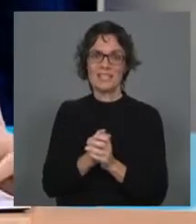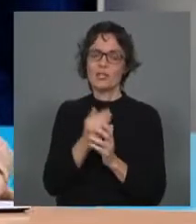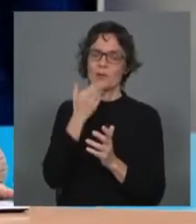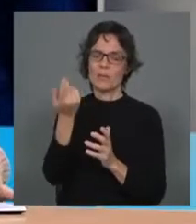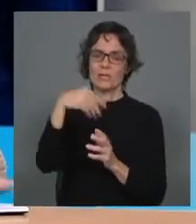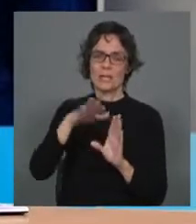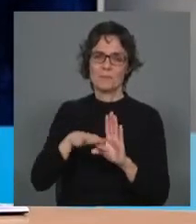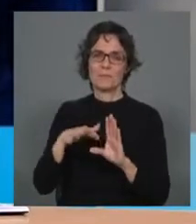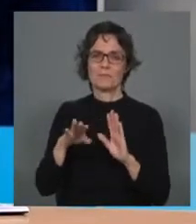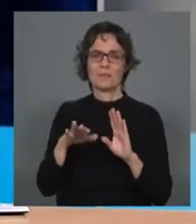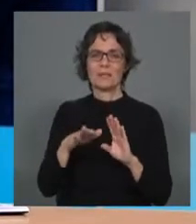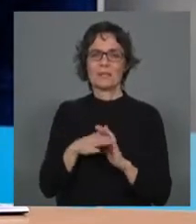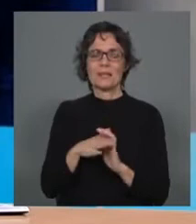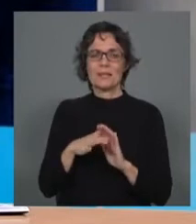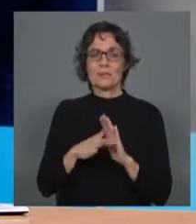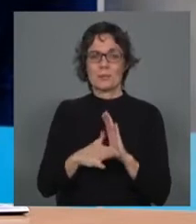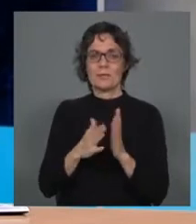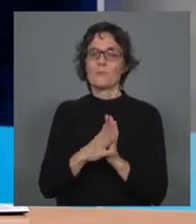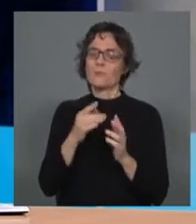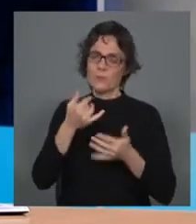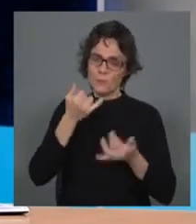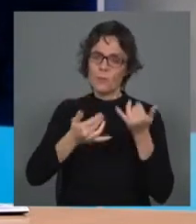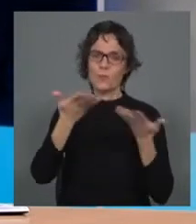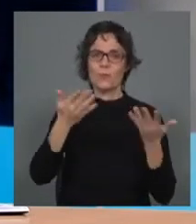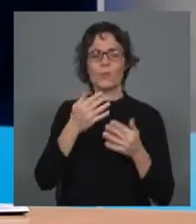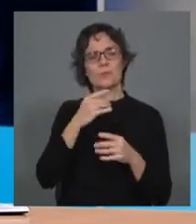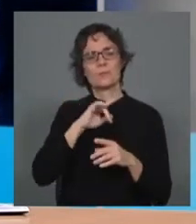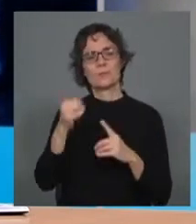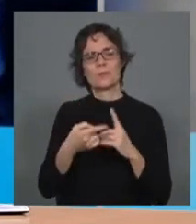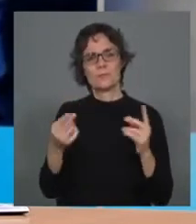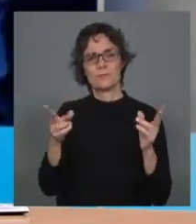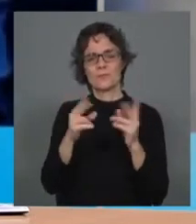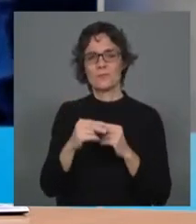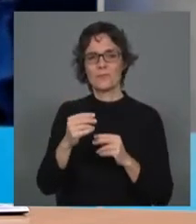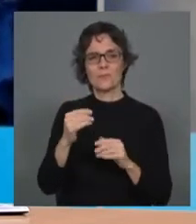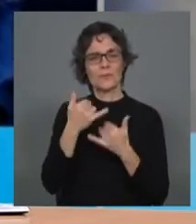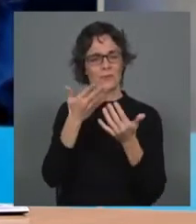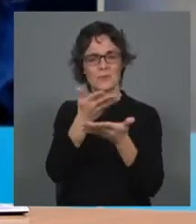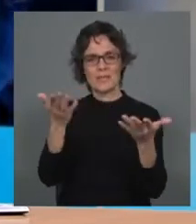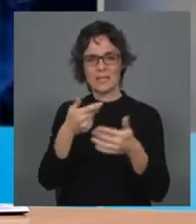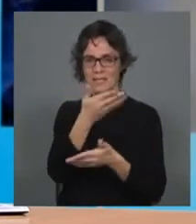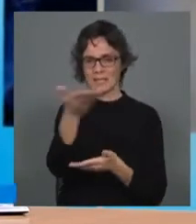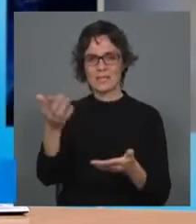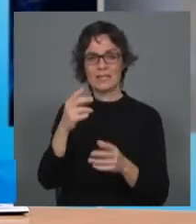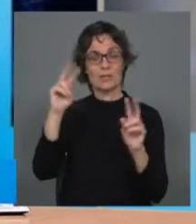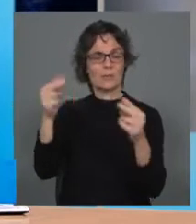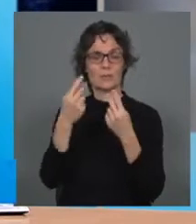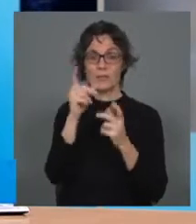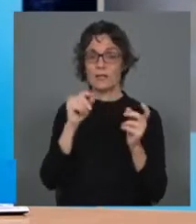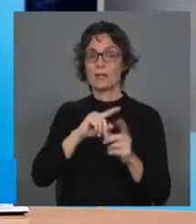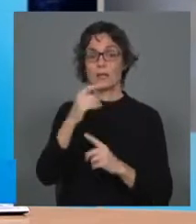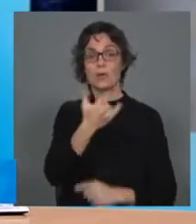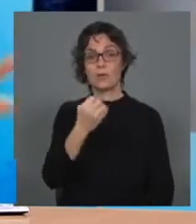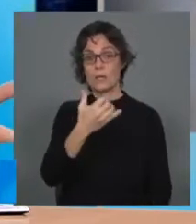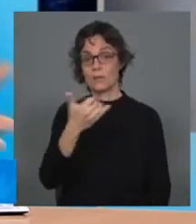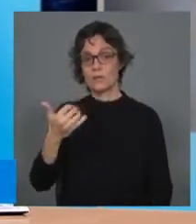no nosso programa. Muito obrigado, Central Braga, também um bom ano novo a todos os nossos espectadores também, Que 2022 seja um ano que